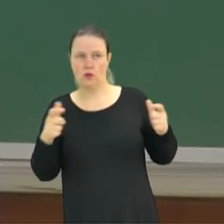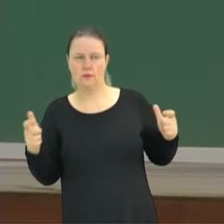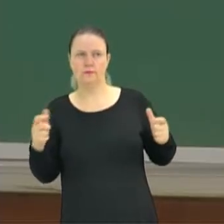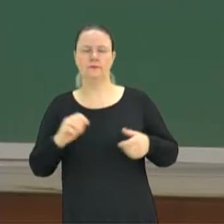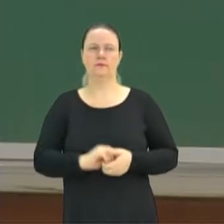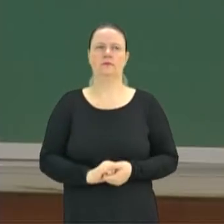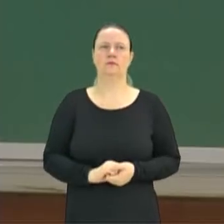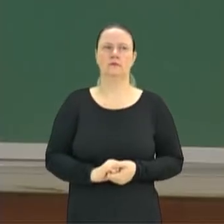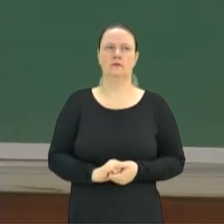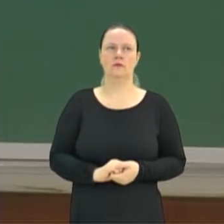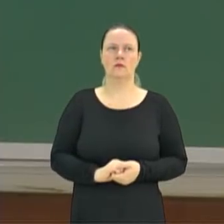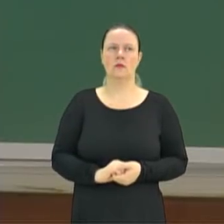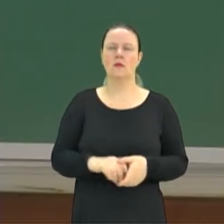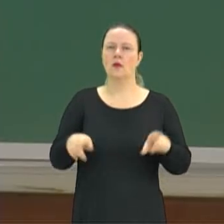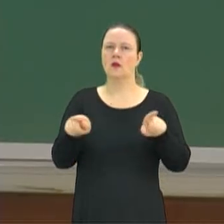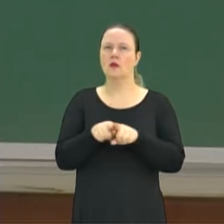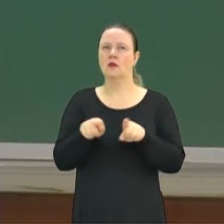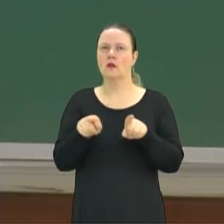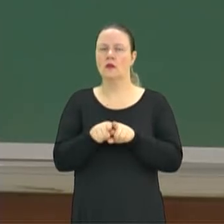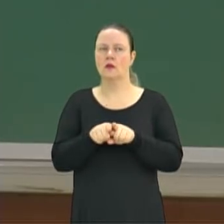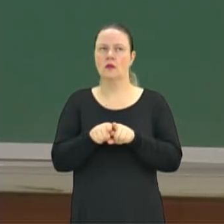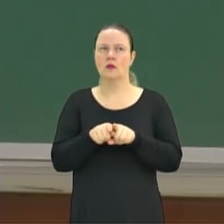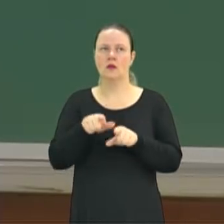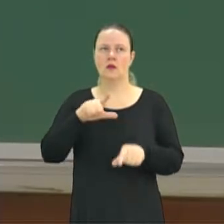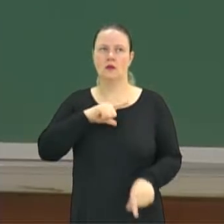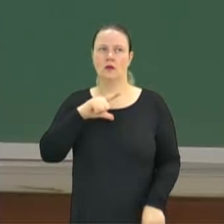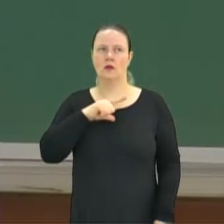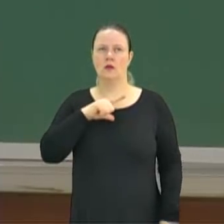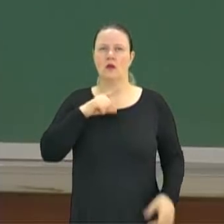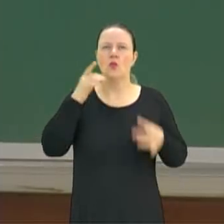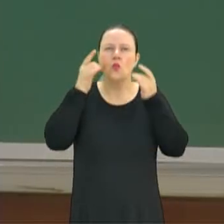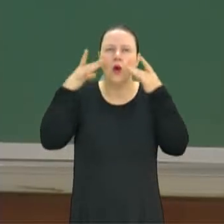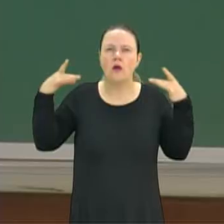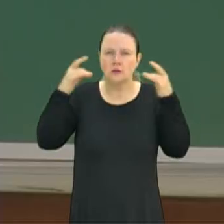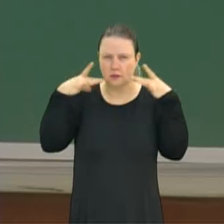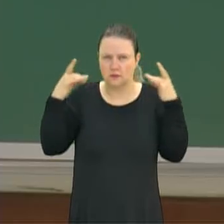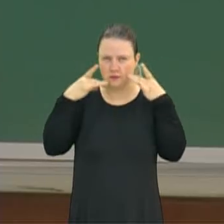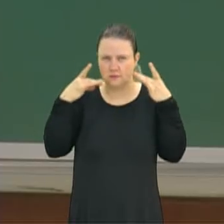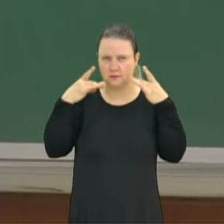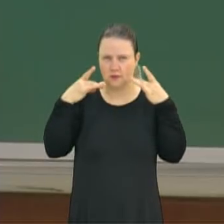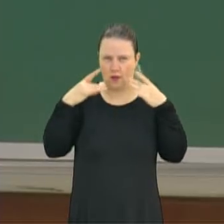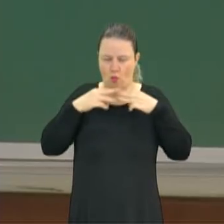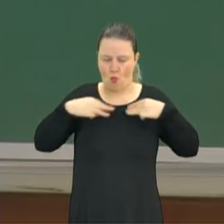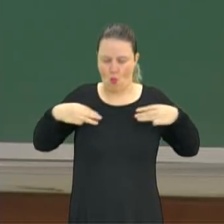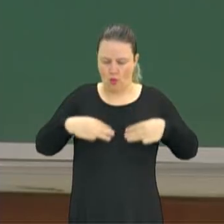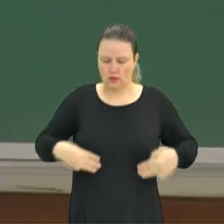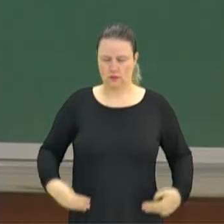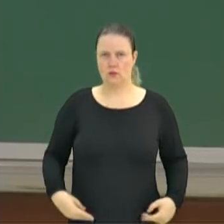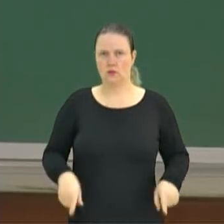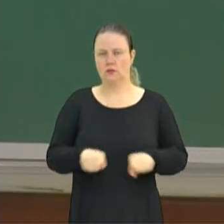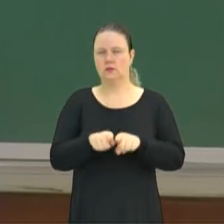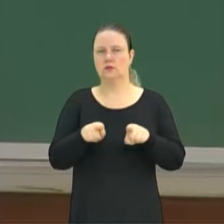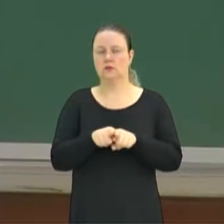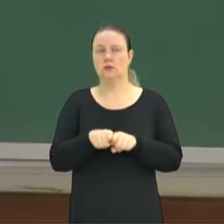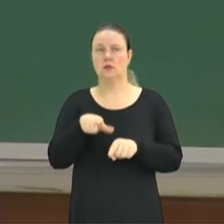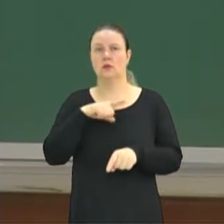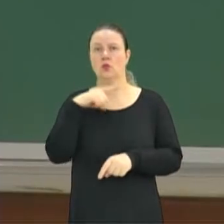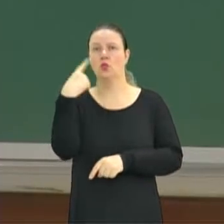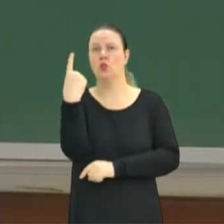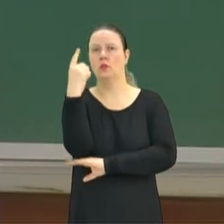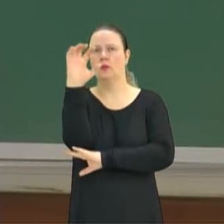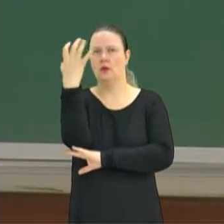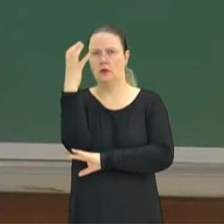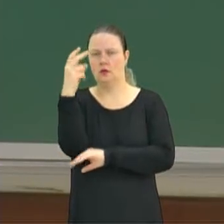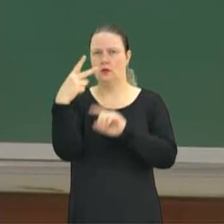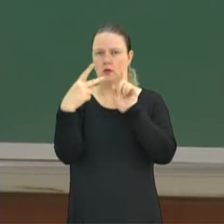né? E daí um pouquinho menos de jaguatirica, tá aqui, ó. Uma árvore, várias cotias,